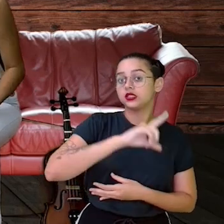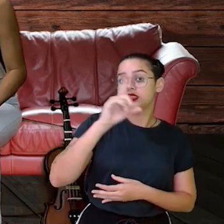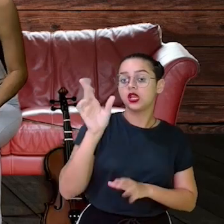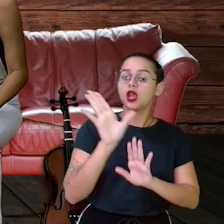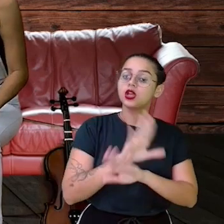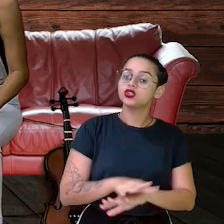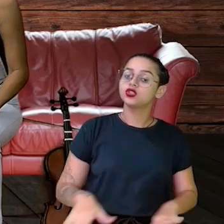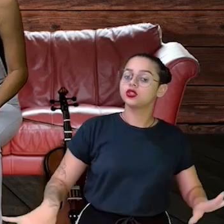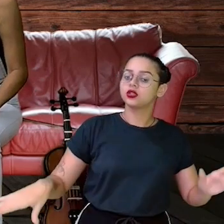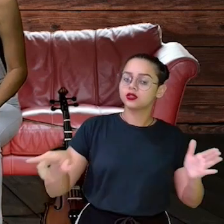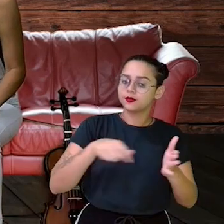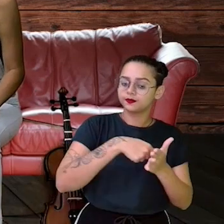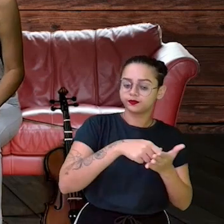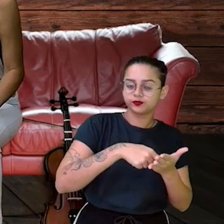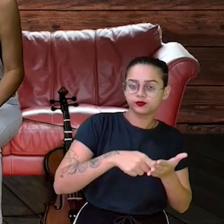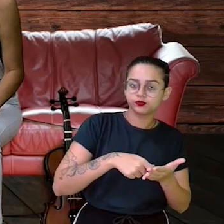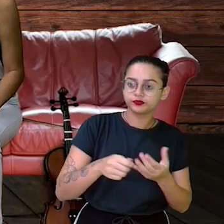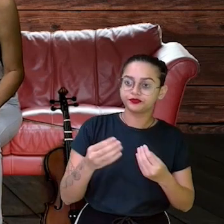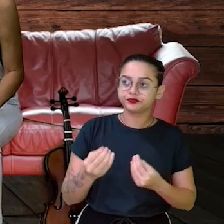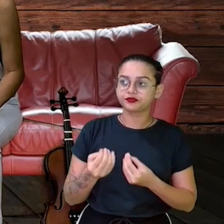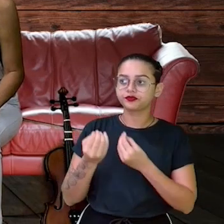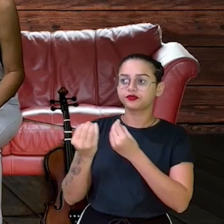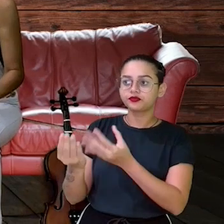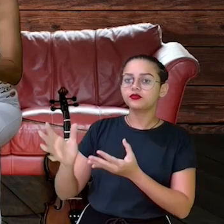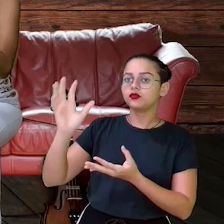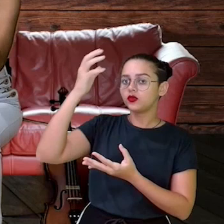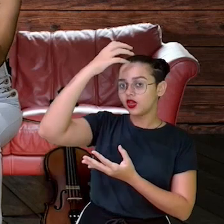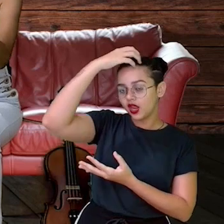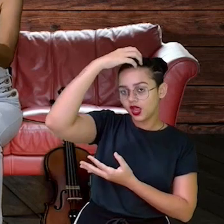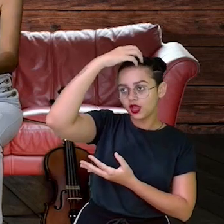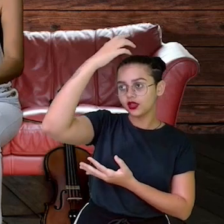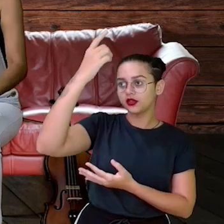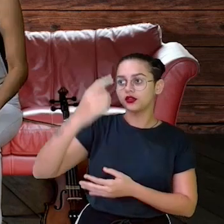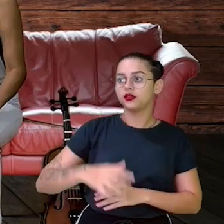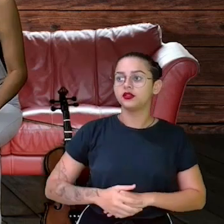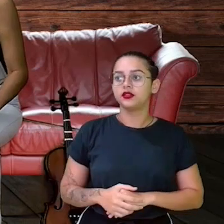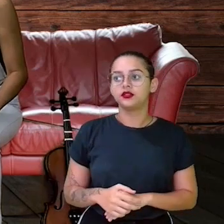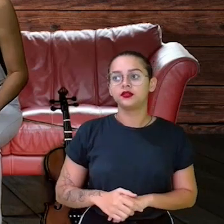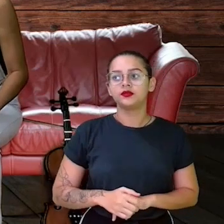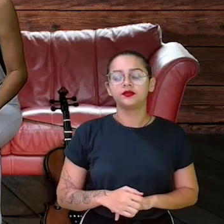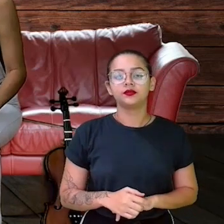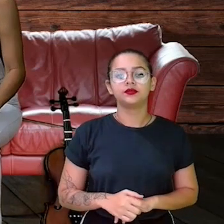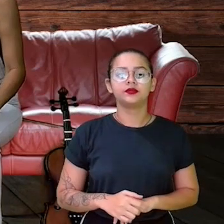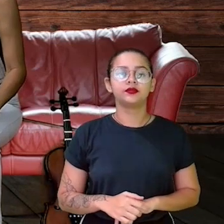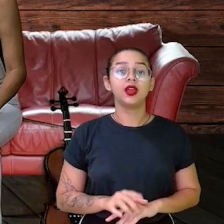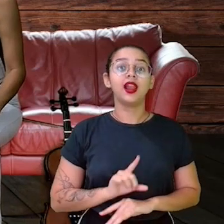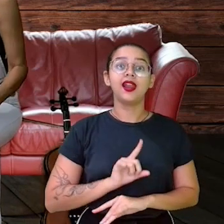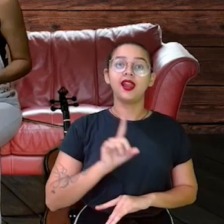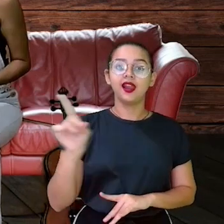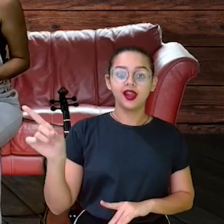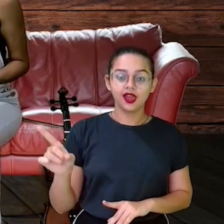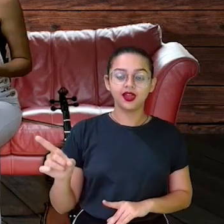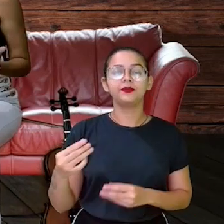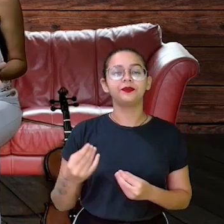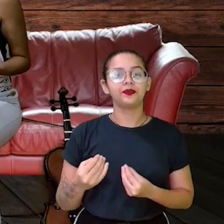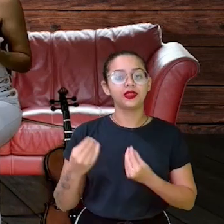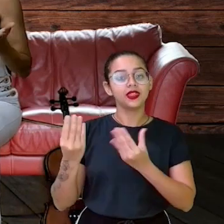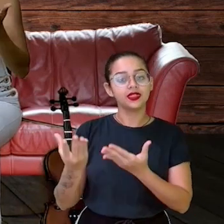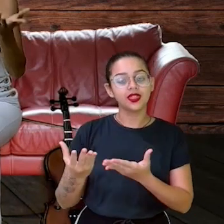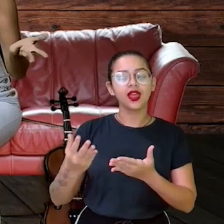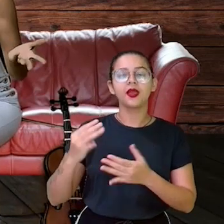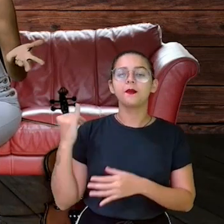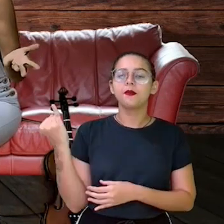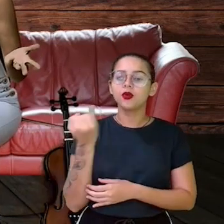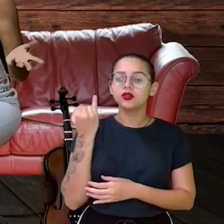cartinha para os reis magos. Olha, nada de Papai Noel. Lá, eles dão mesmo importância aos